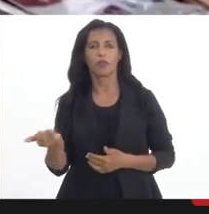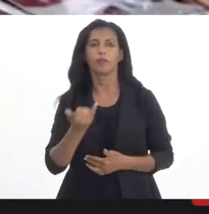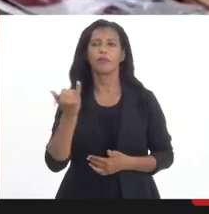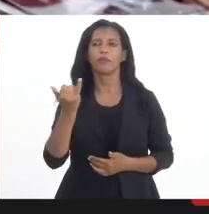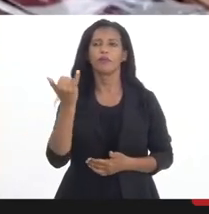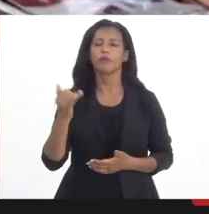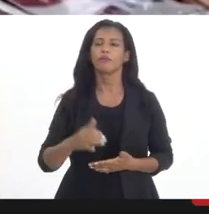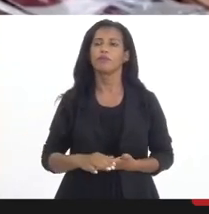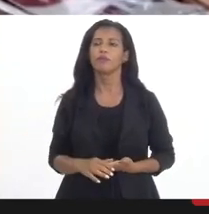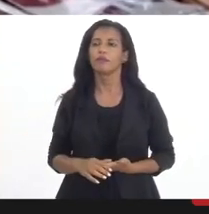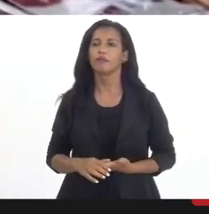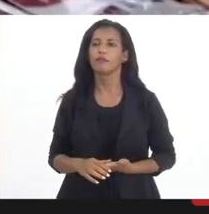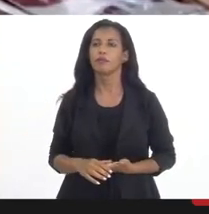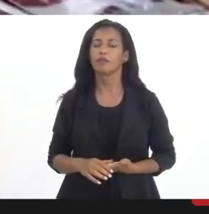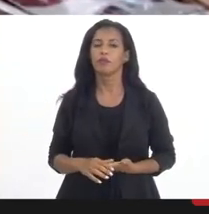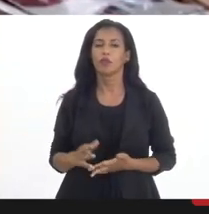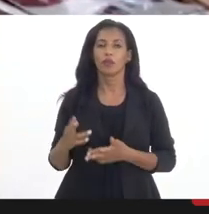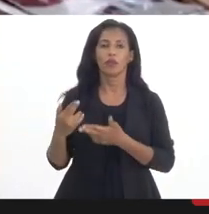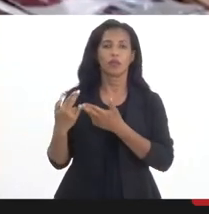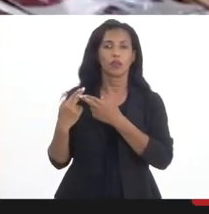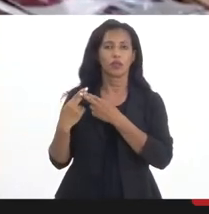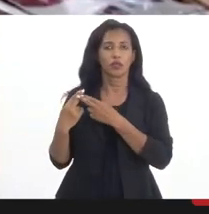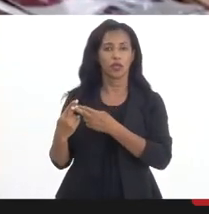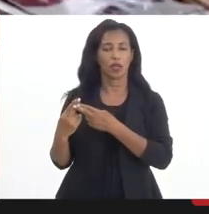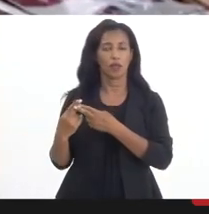da nossa chefe de gabinete,